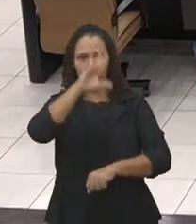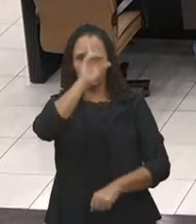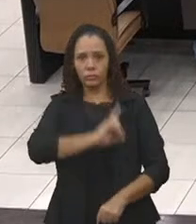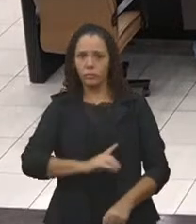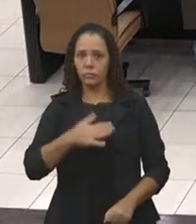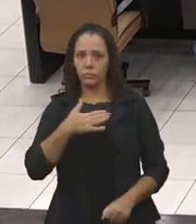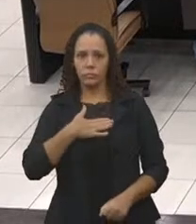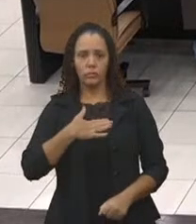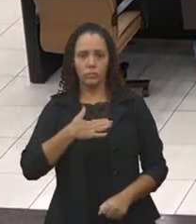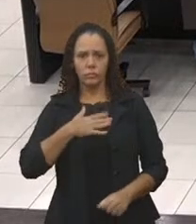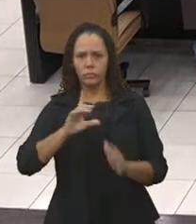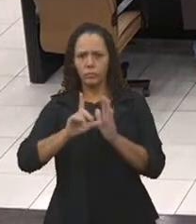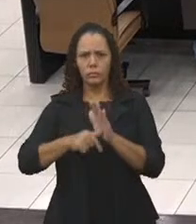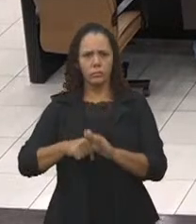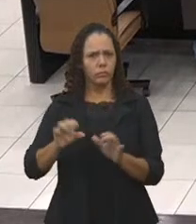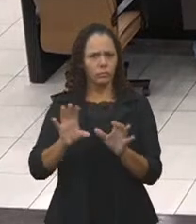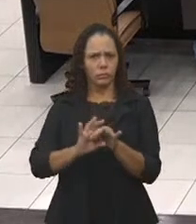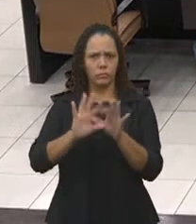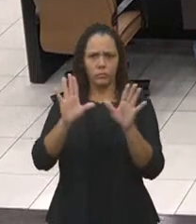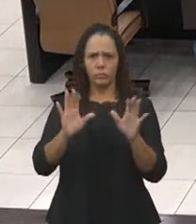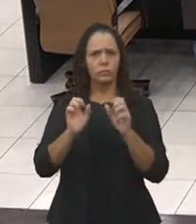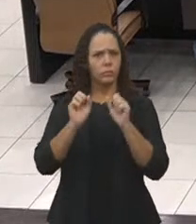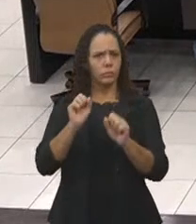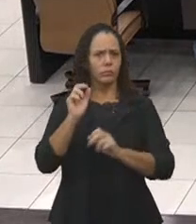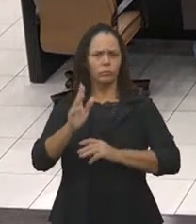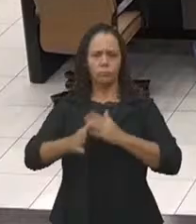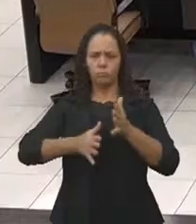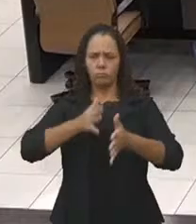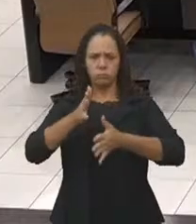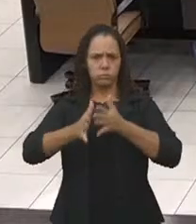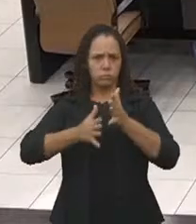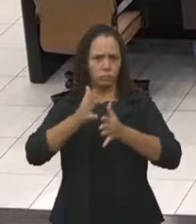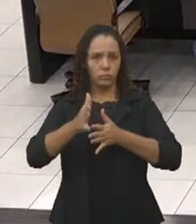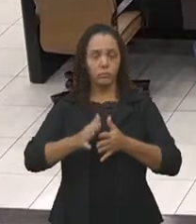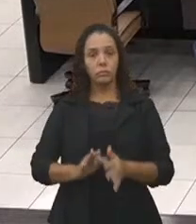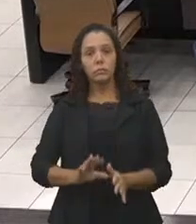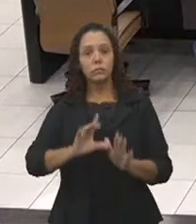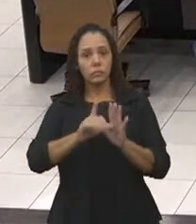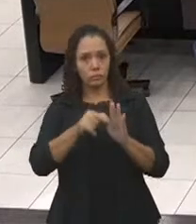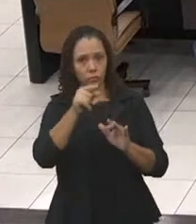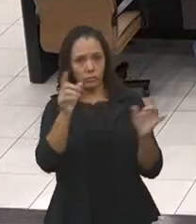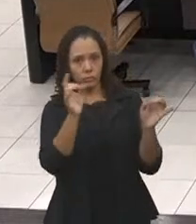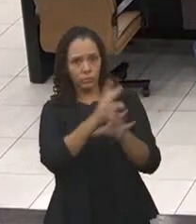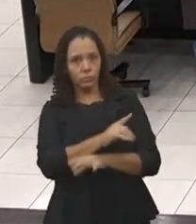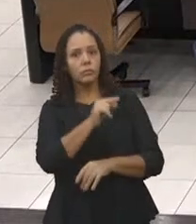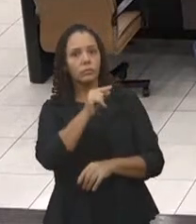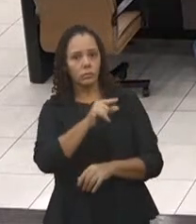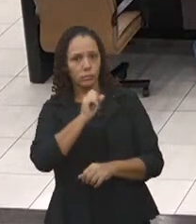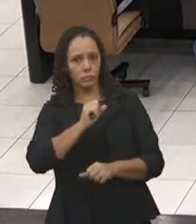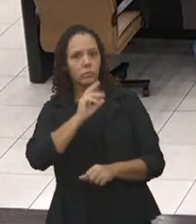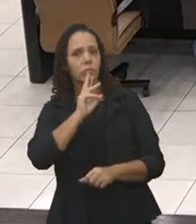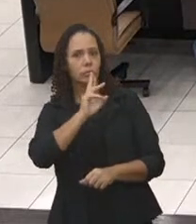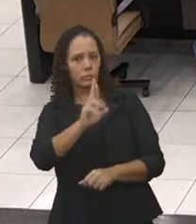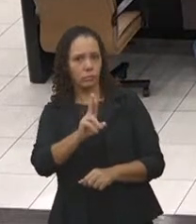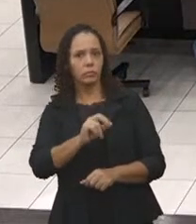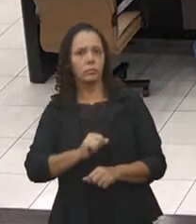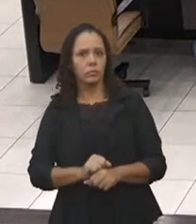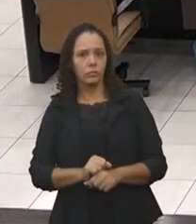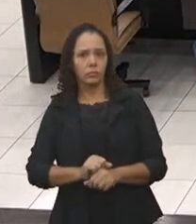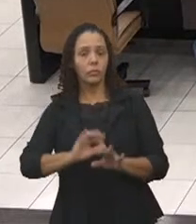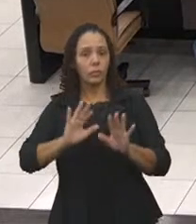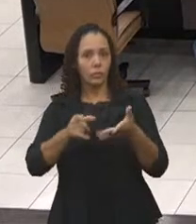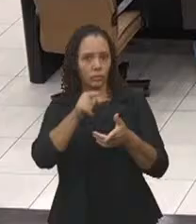Pode continuar. Aí depois ele pode, se quiser pegar a palavra, pode falar à vontade. Depois que o senhor falar, ele responder, ele pode replicar em 1 minuto, depois não, que o senhor